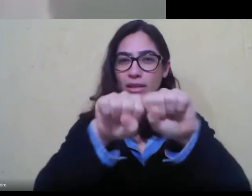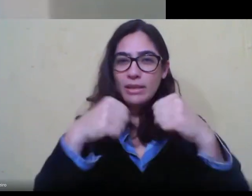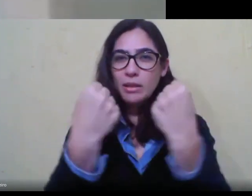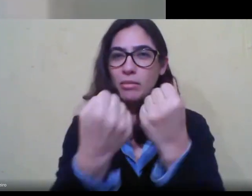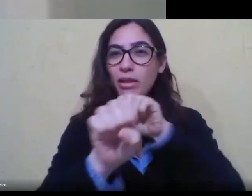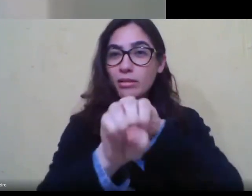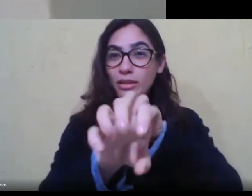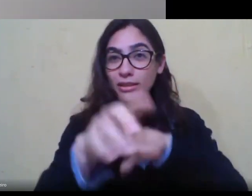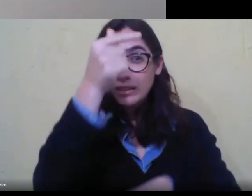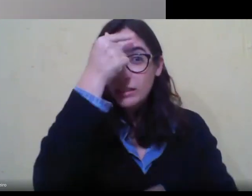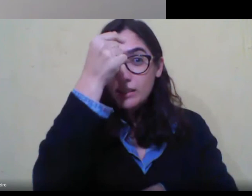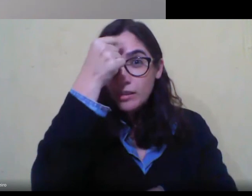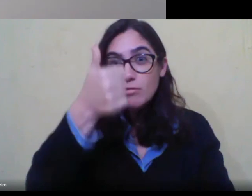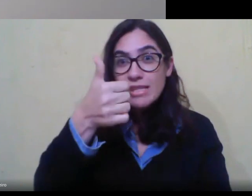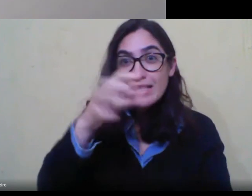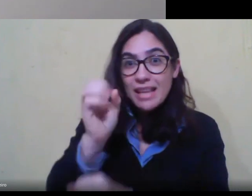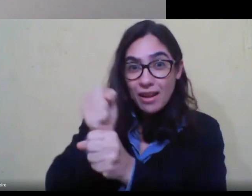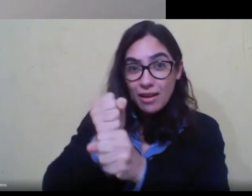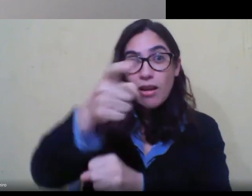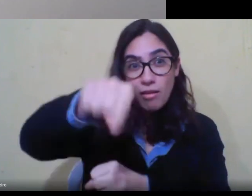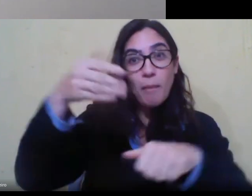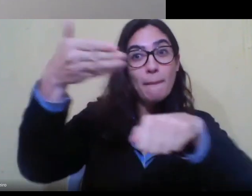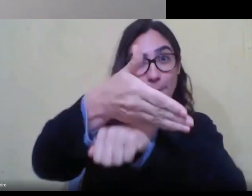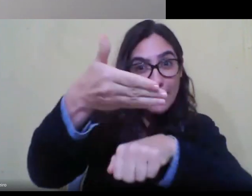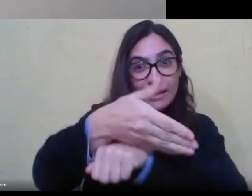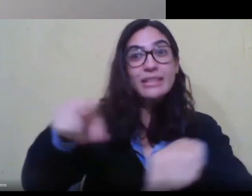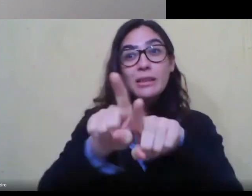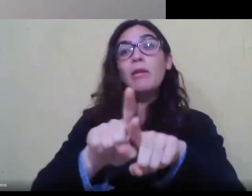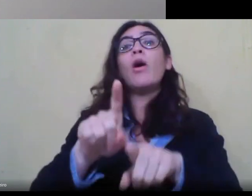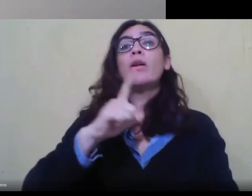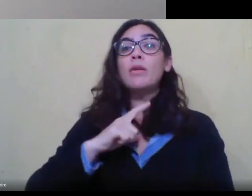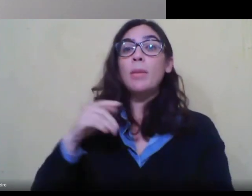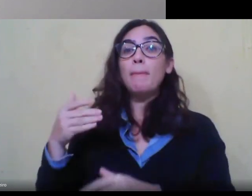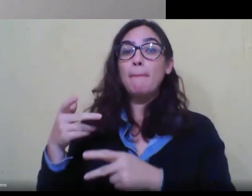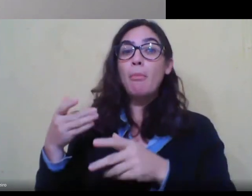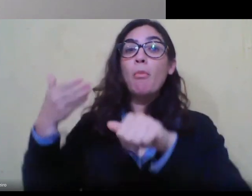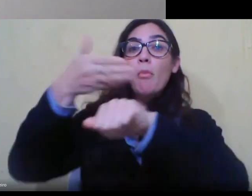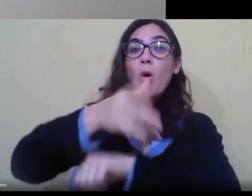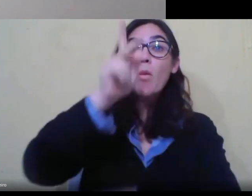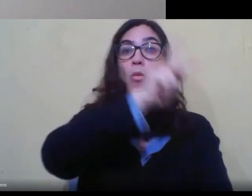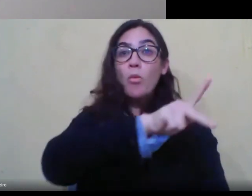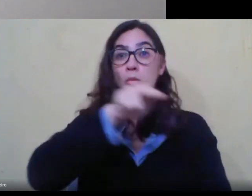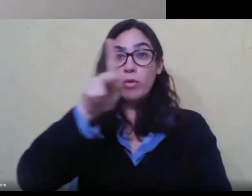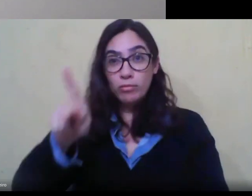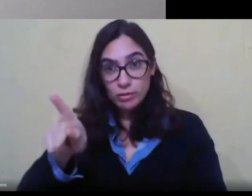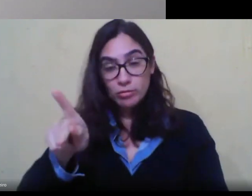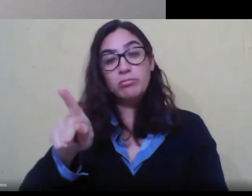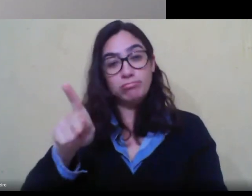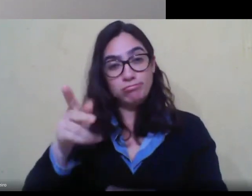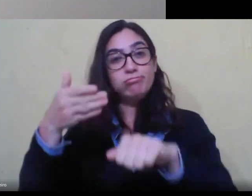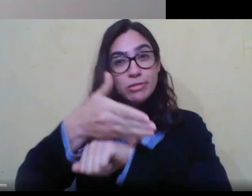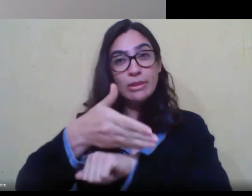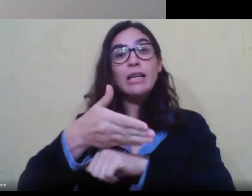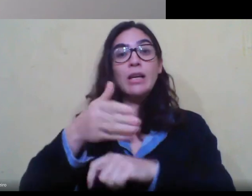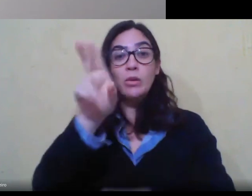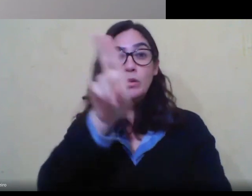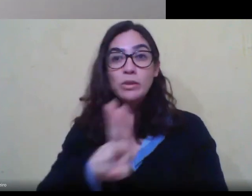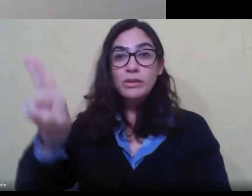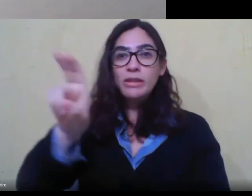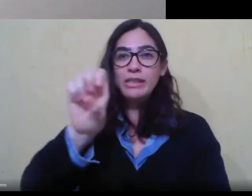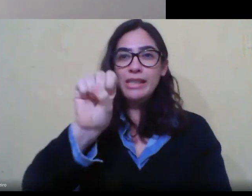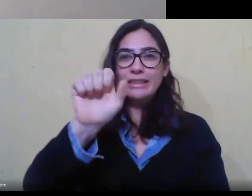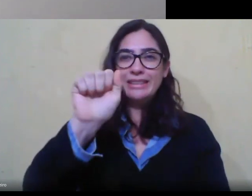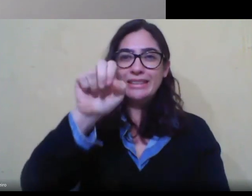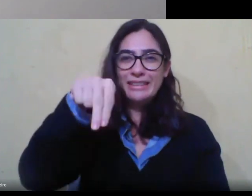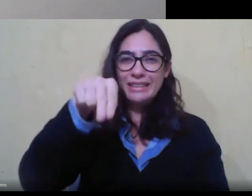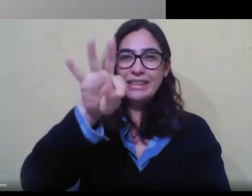participar. É verdade. Vai vir um autor, um professor da Universidade de Santiago de Compostela, que vai vir, né?